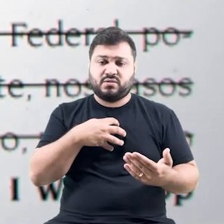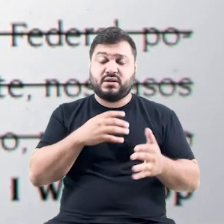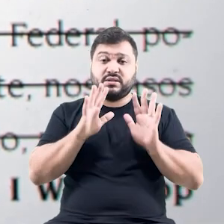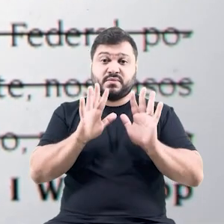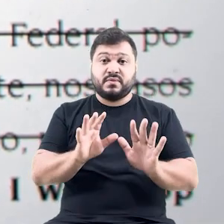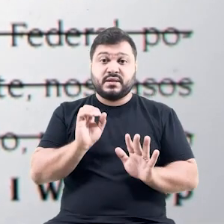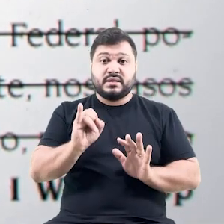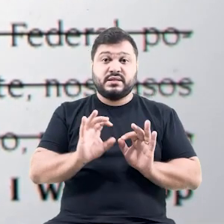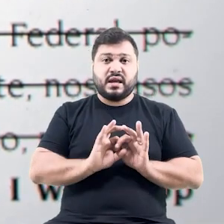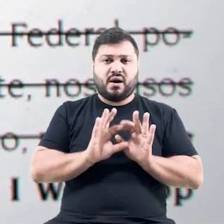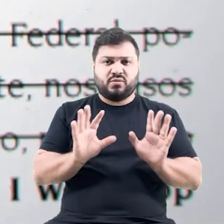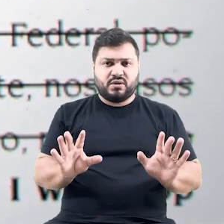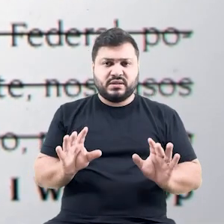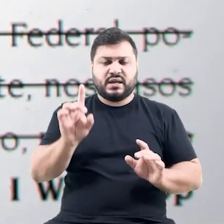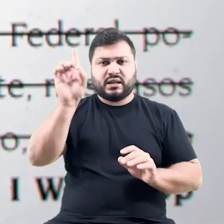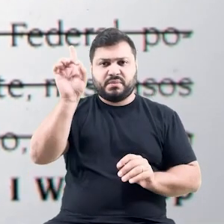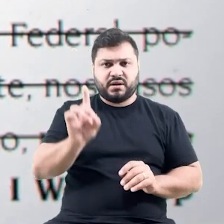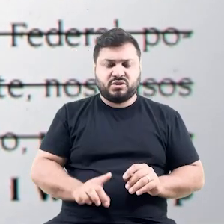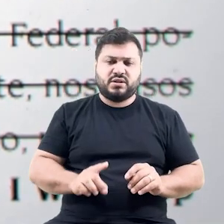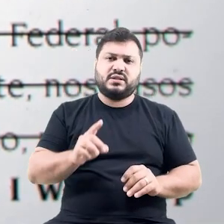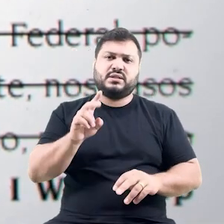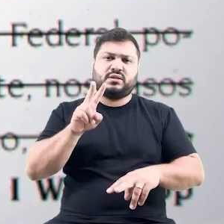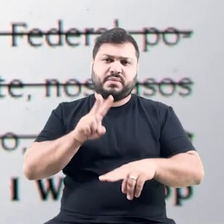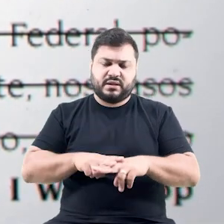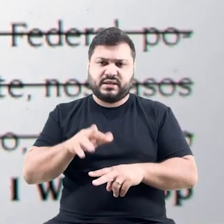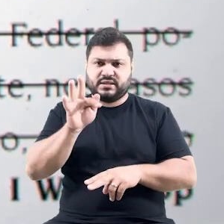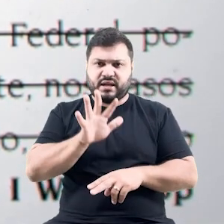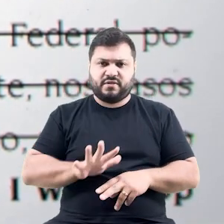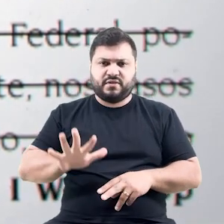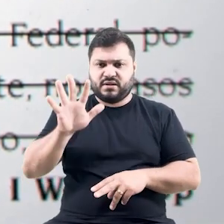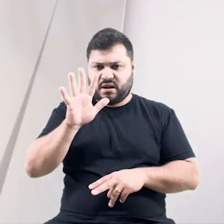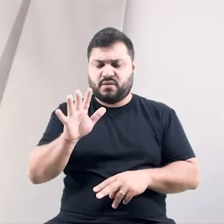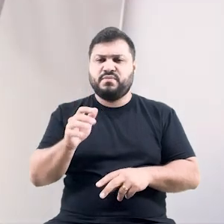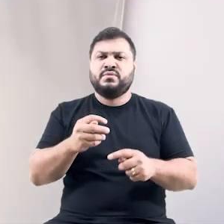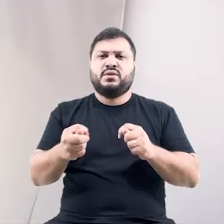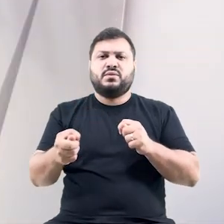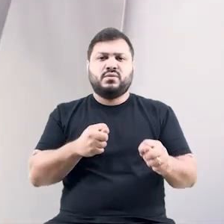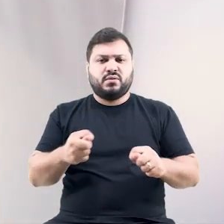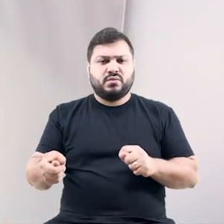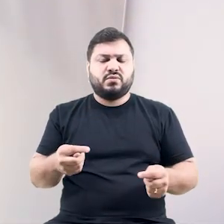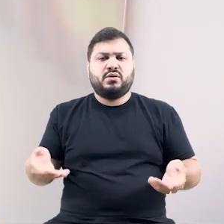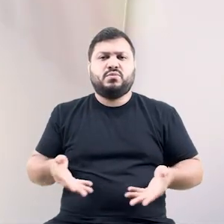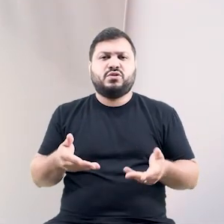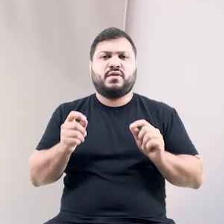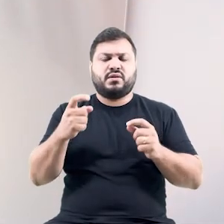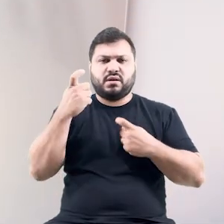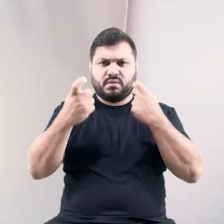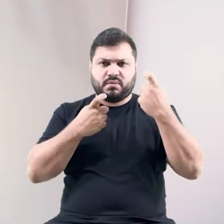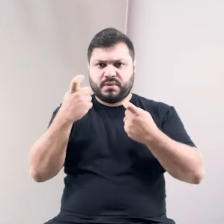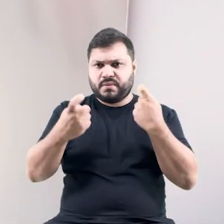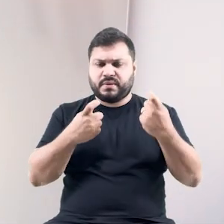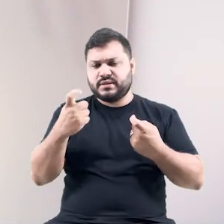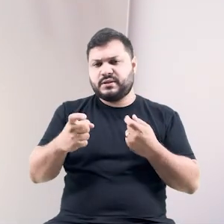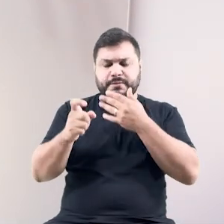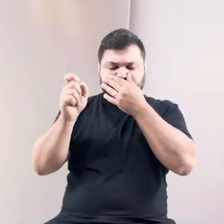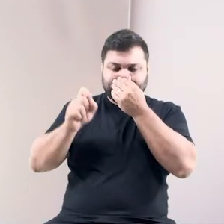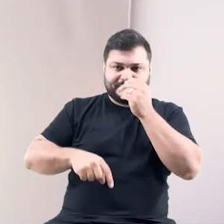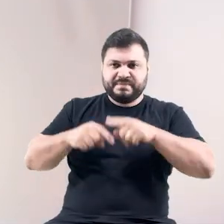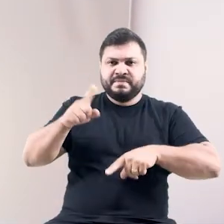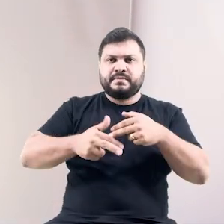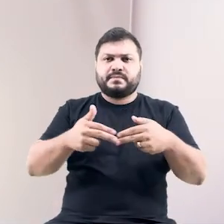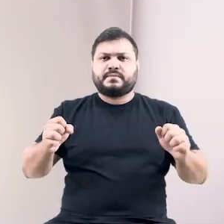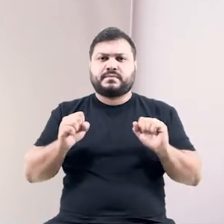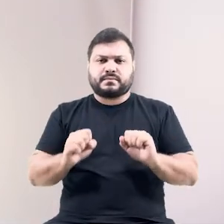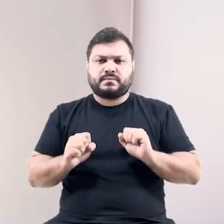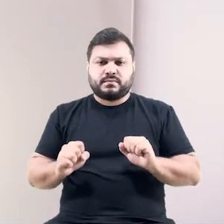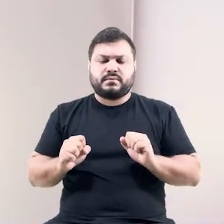natureza, desde que autorizada pela direção da Penitenciária Federal. Um controle motivado pela preocupação de que o